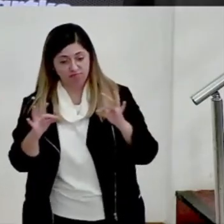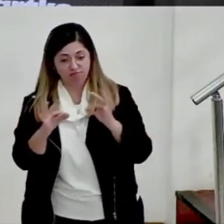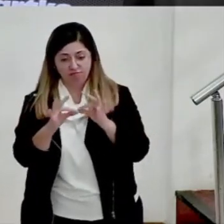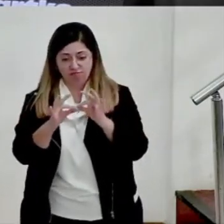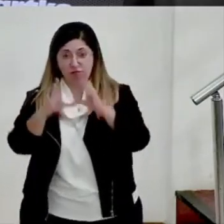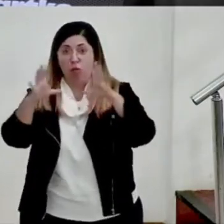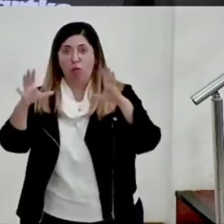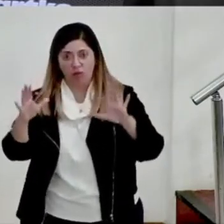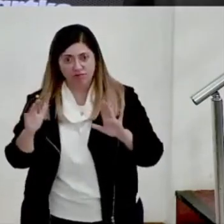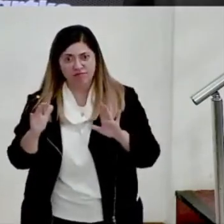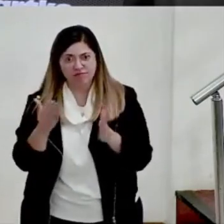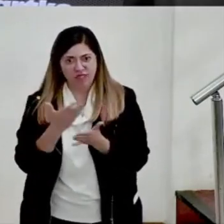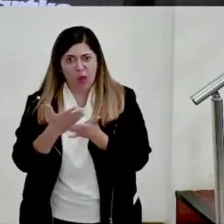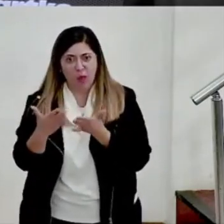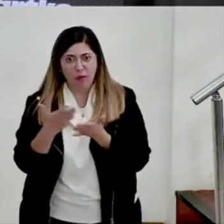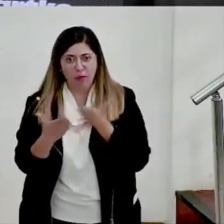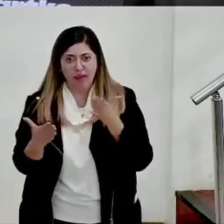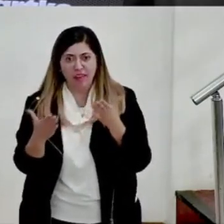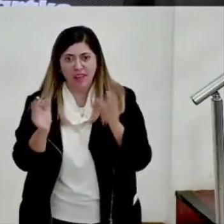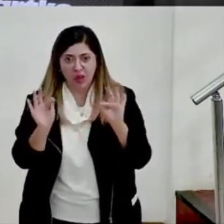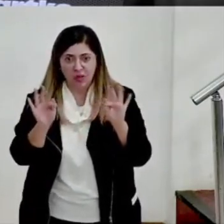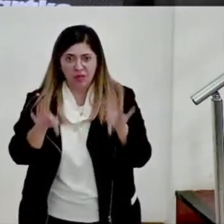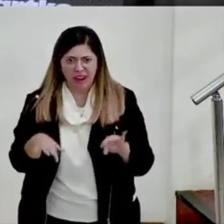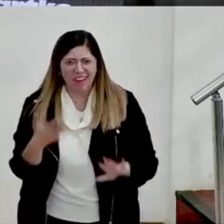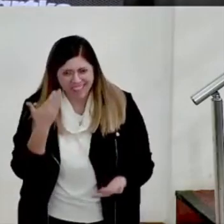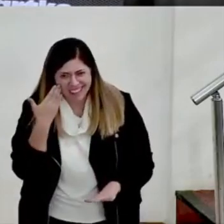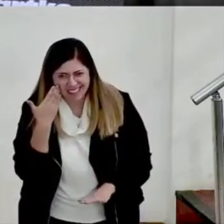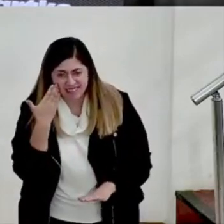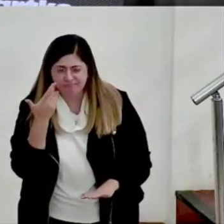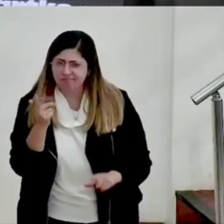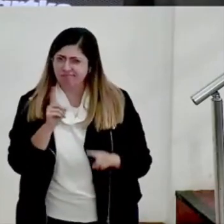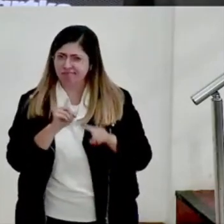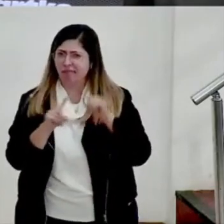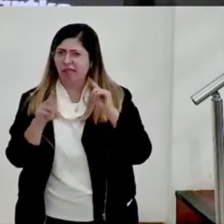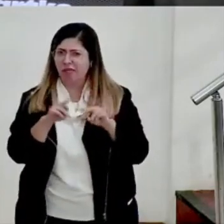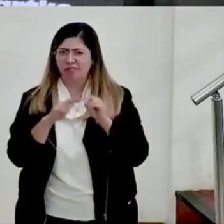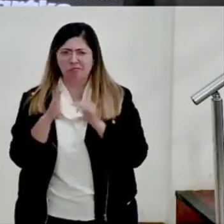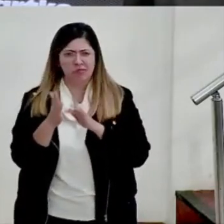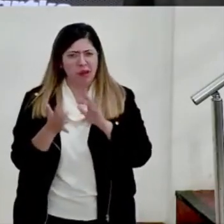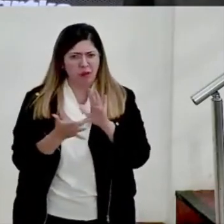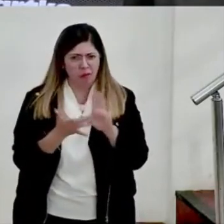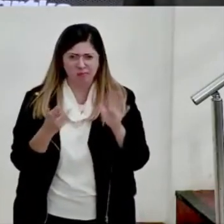Deus, em Jesus Cristo, veio mostrar que isso está errado.